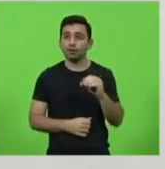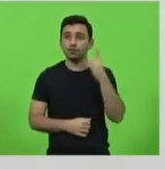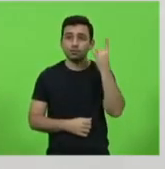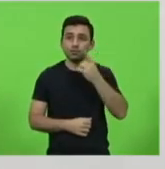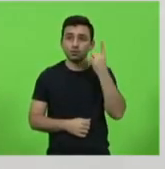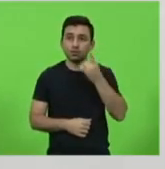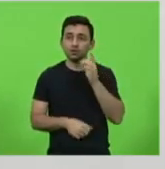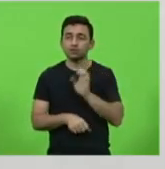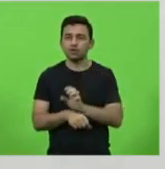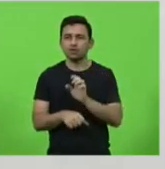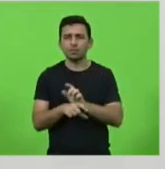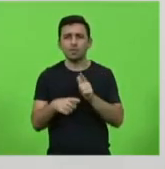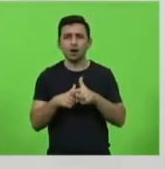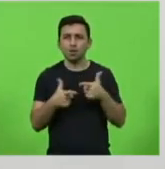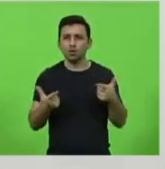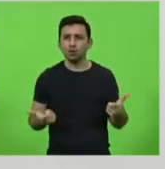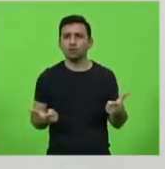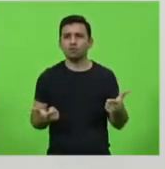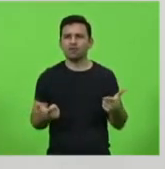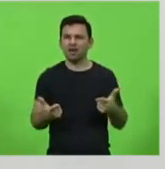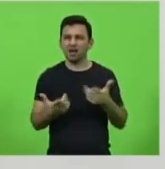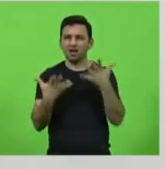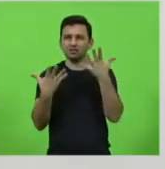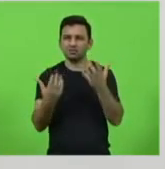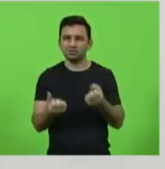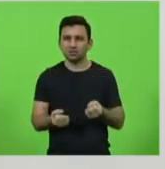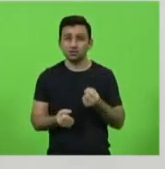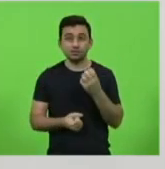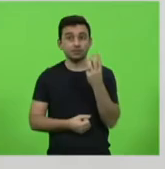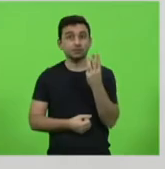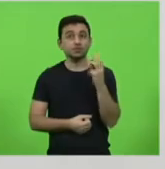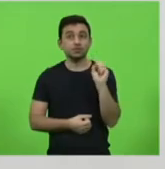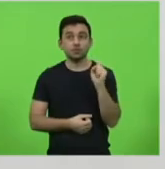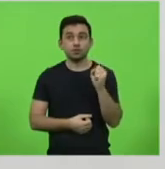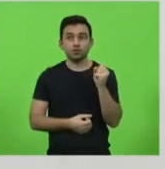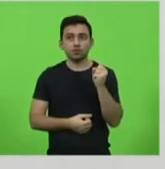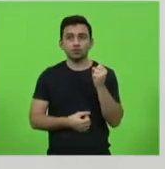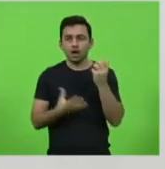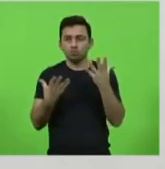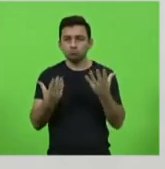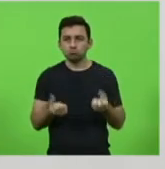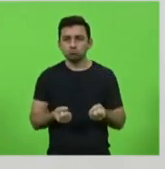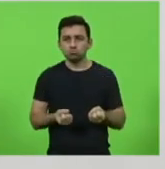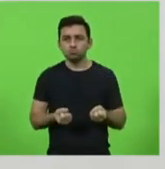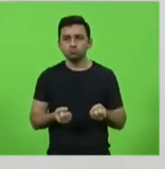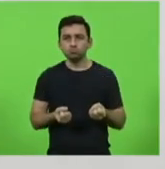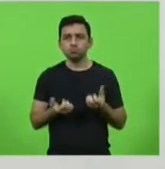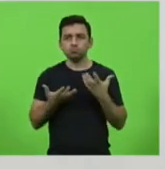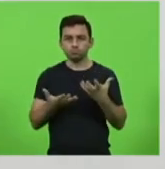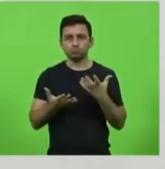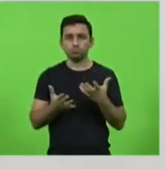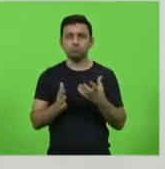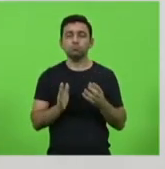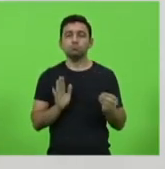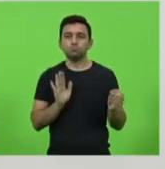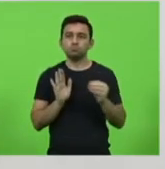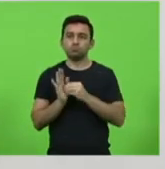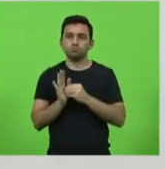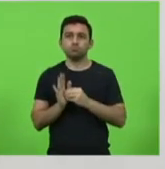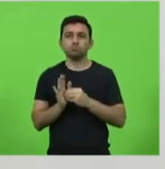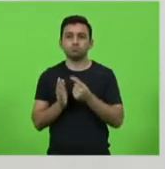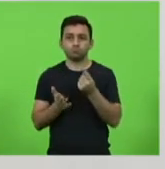em sua maioria, favoráveis, 38 foram favoráveis, para colocar recursos